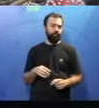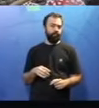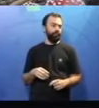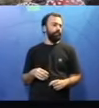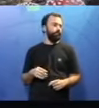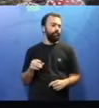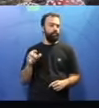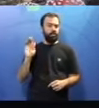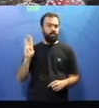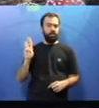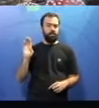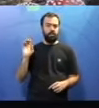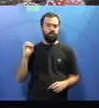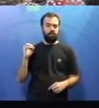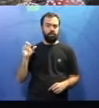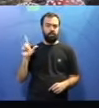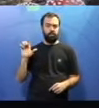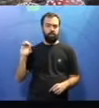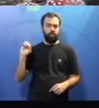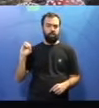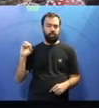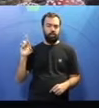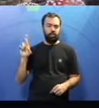parede. E